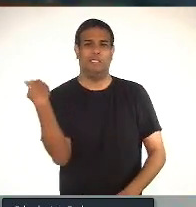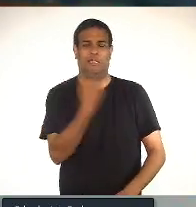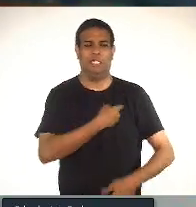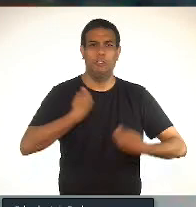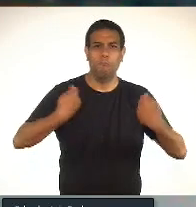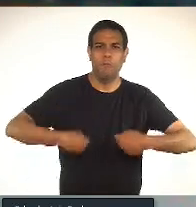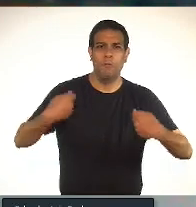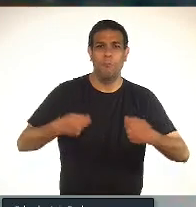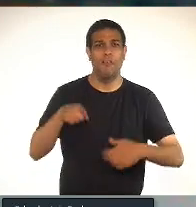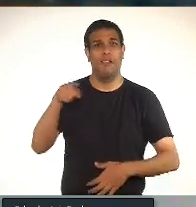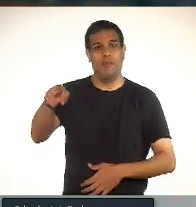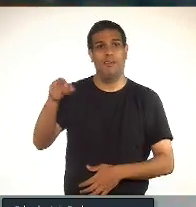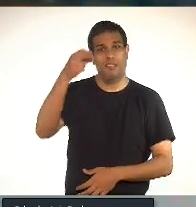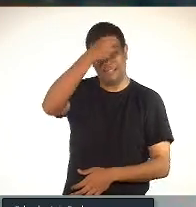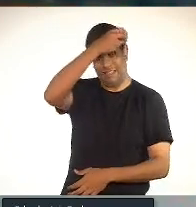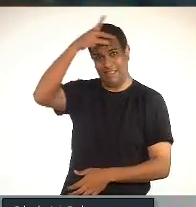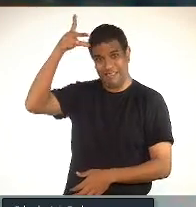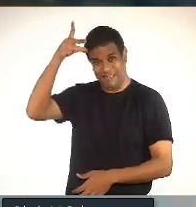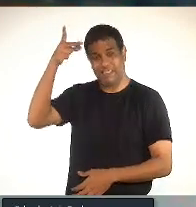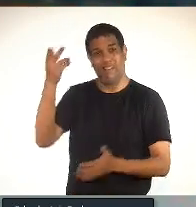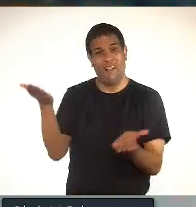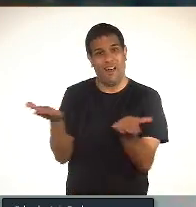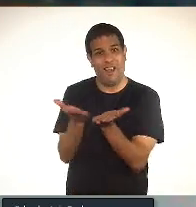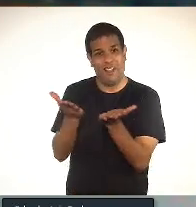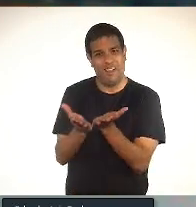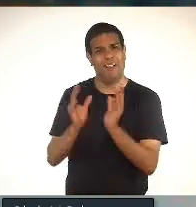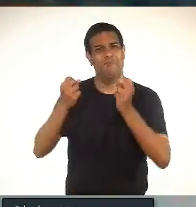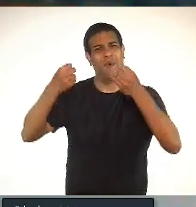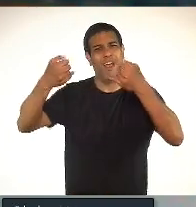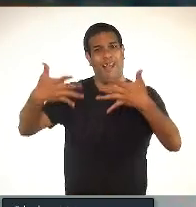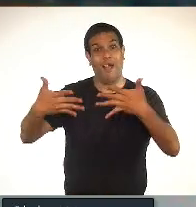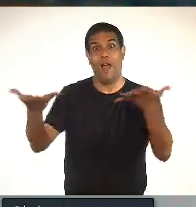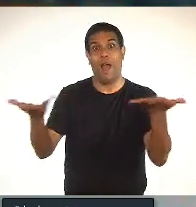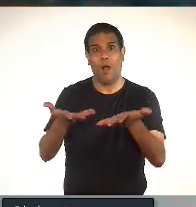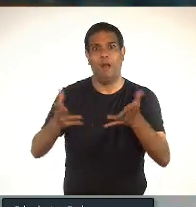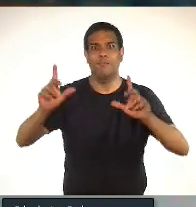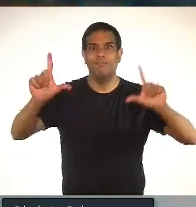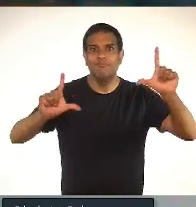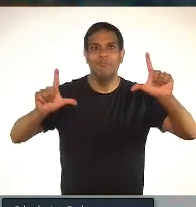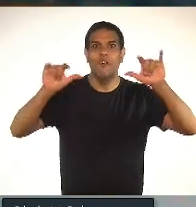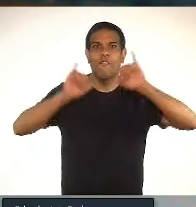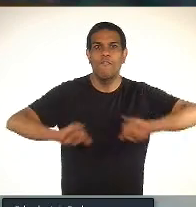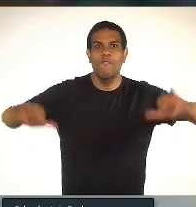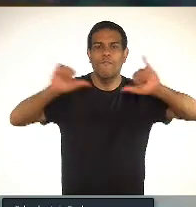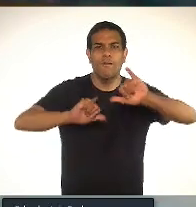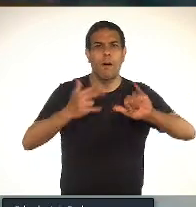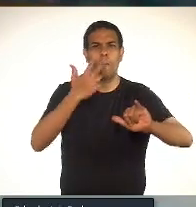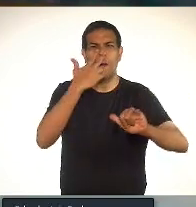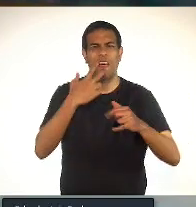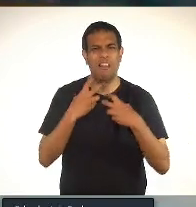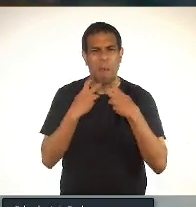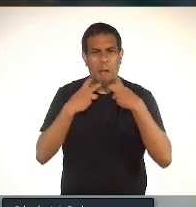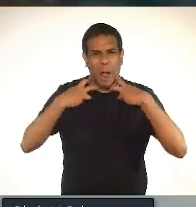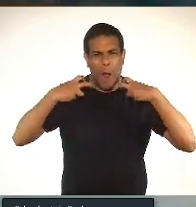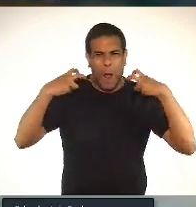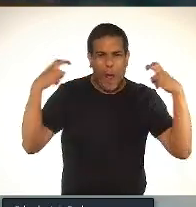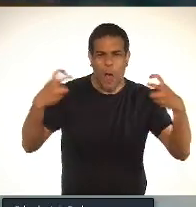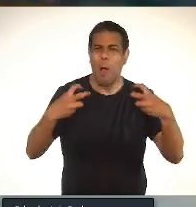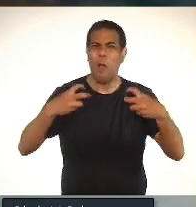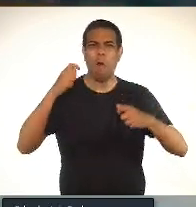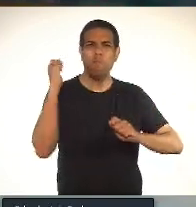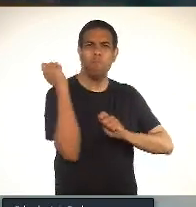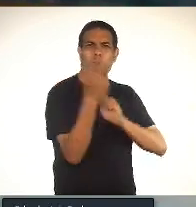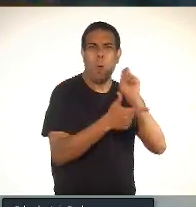Então, o Crivella, agora mesmo eu vi na televisão, estava vociferando,